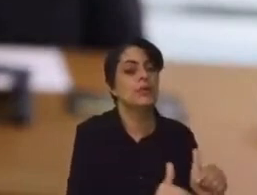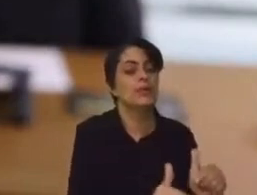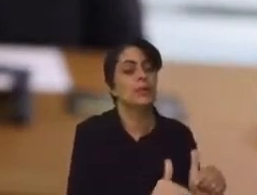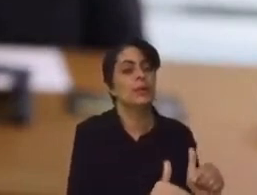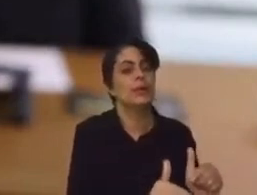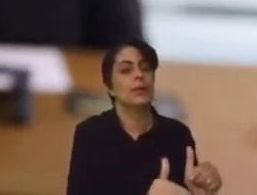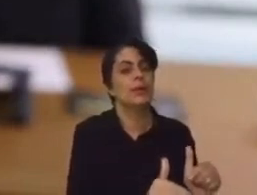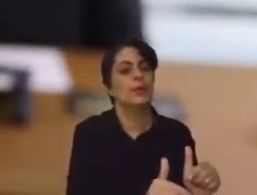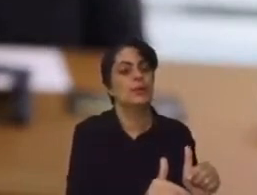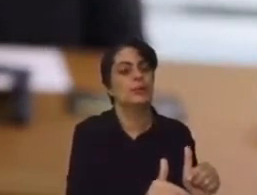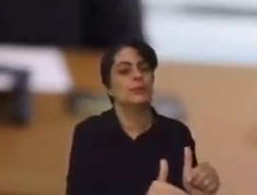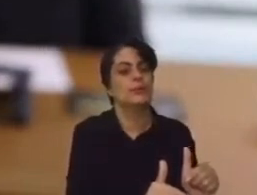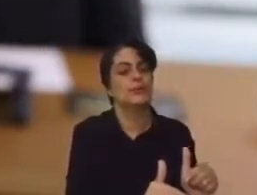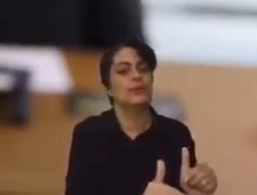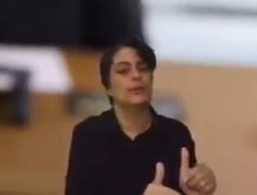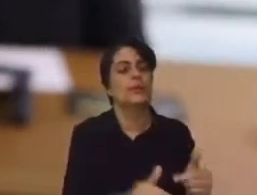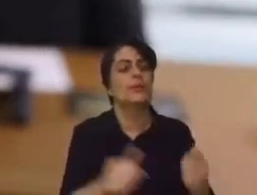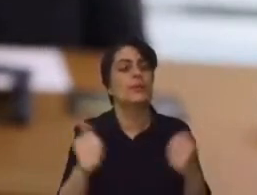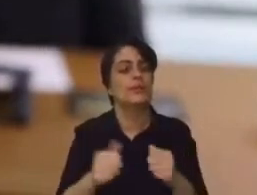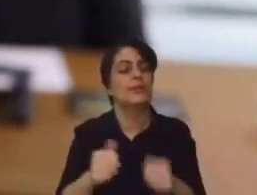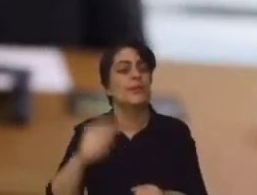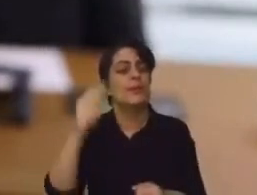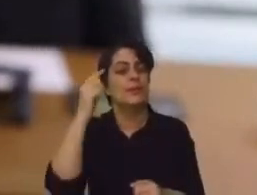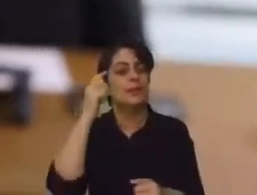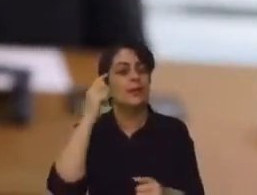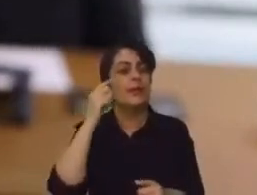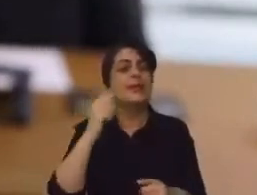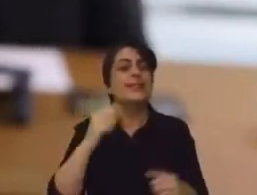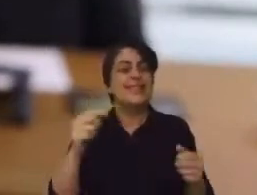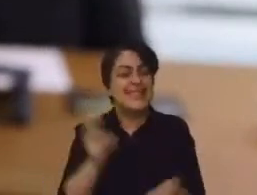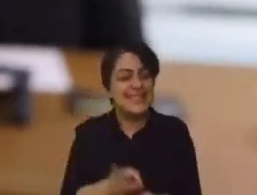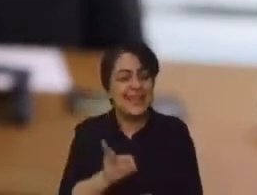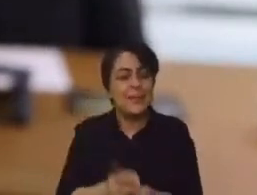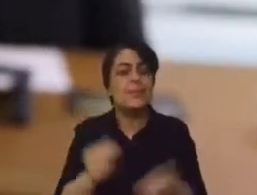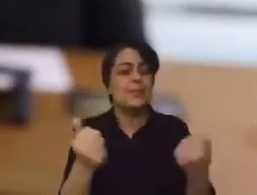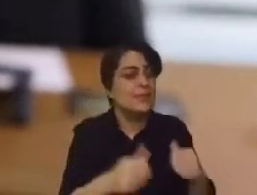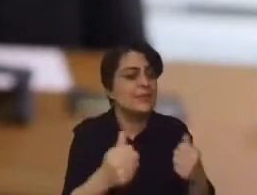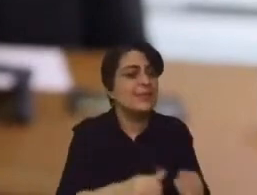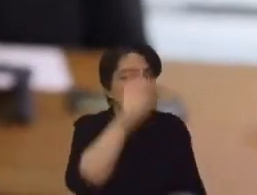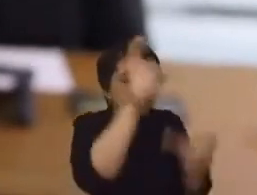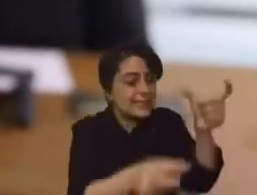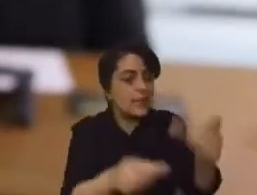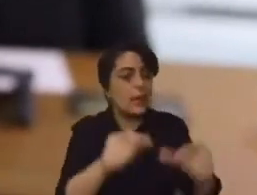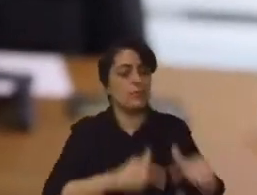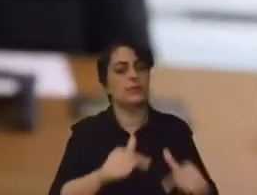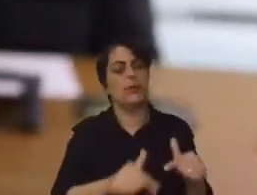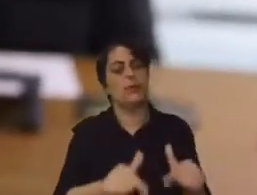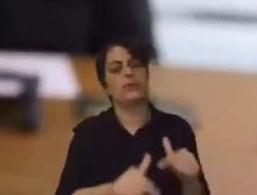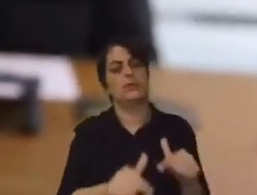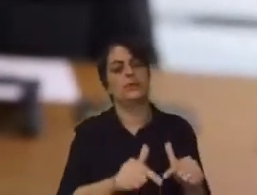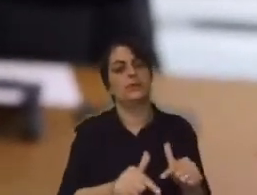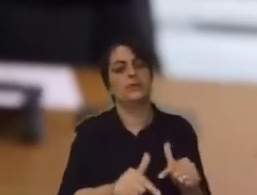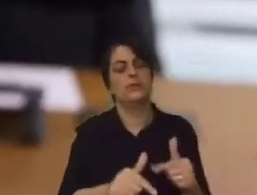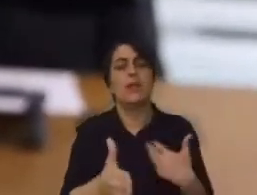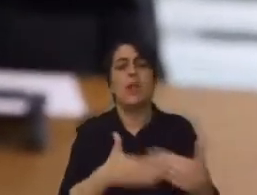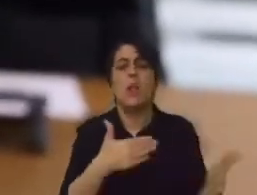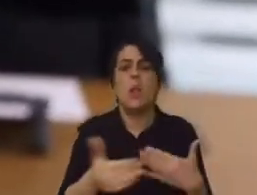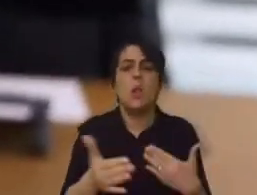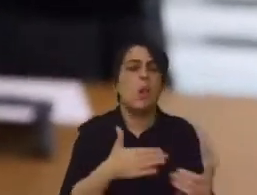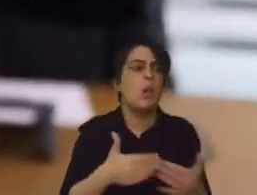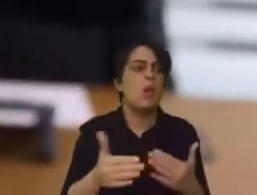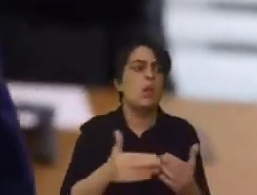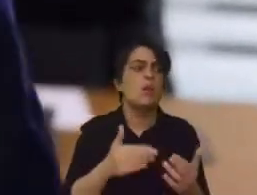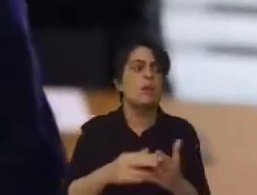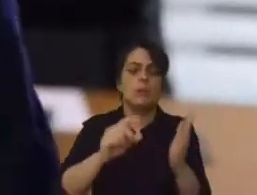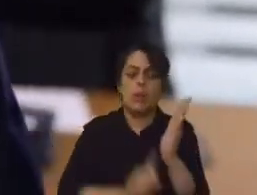descubra um jeito de morar no espaço. Vai ter que ter alguém para construir o foguete. Vai ter que ter alguém para limpar o